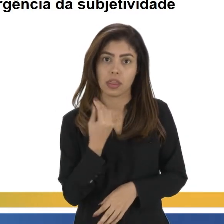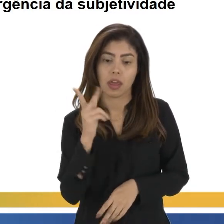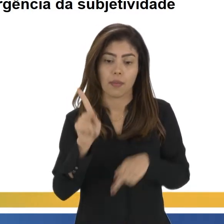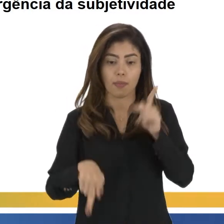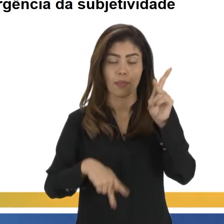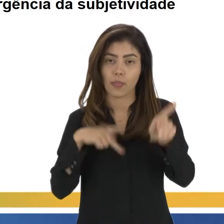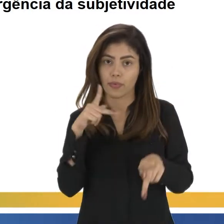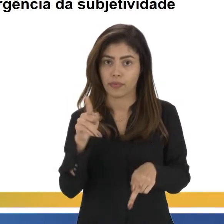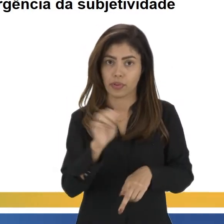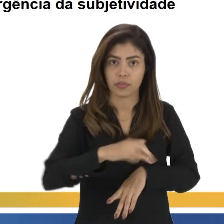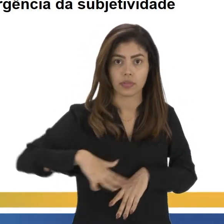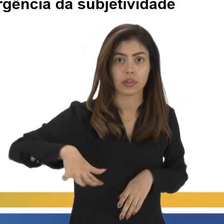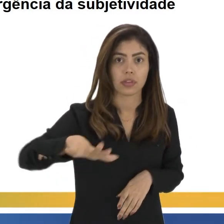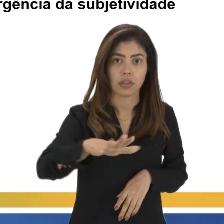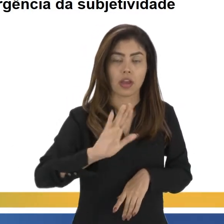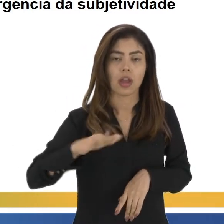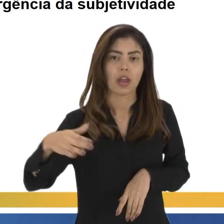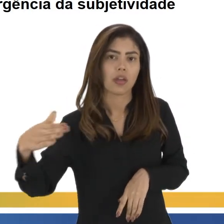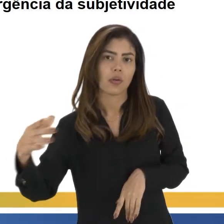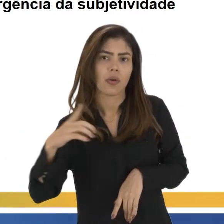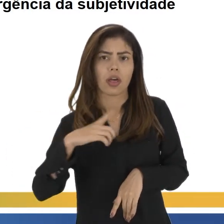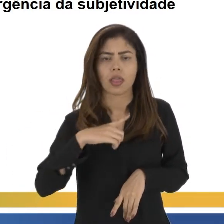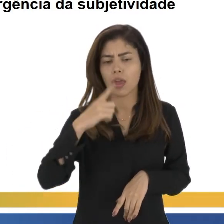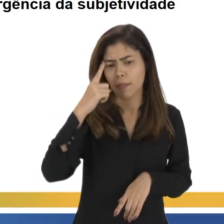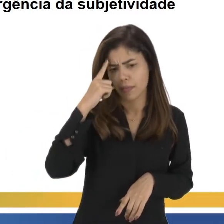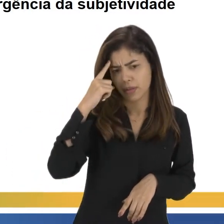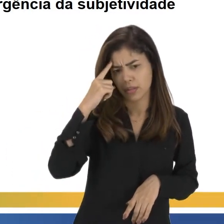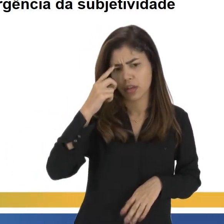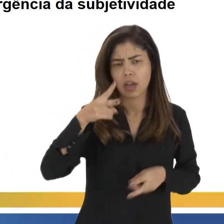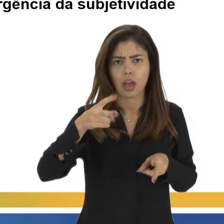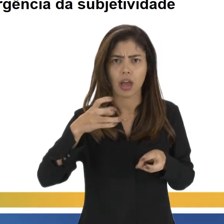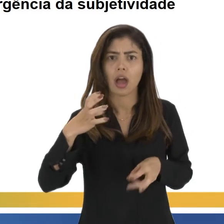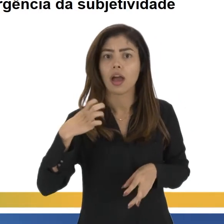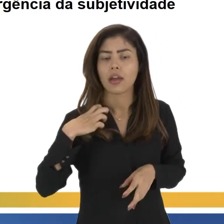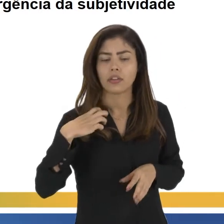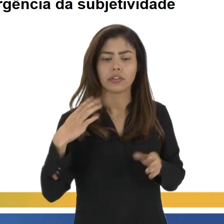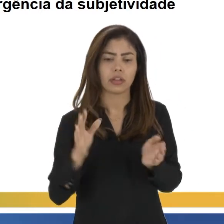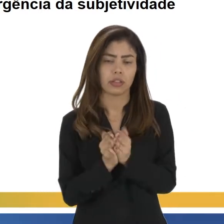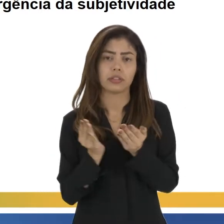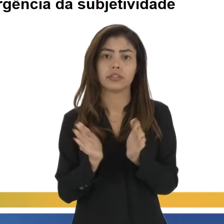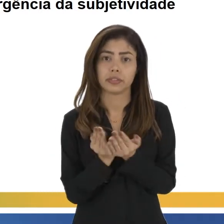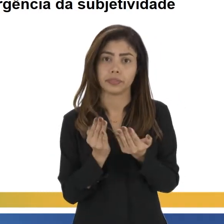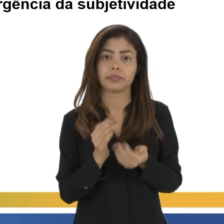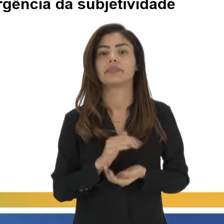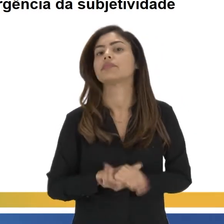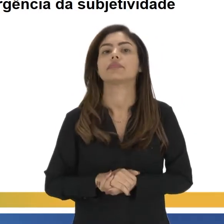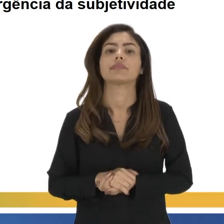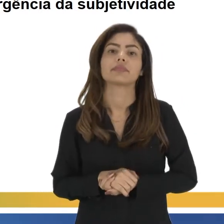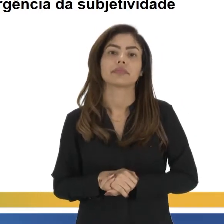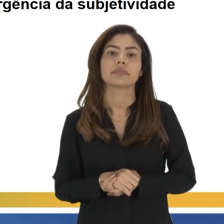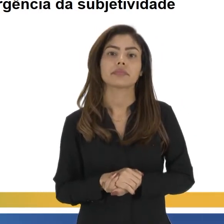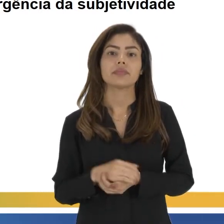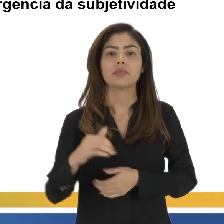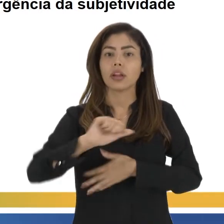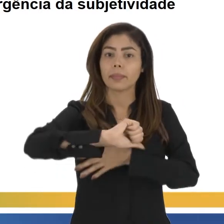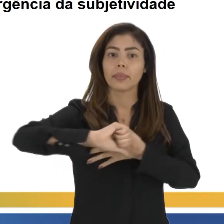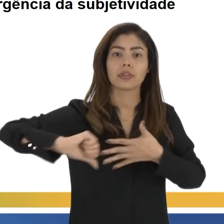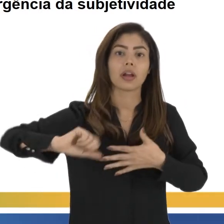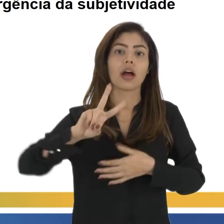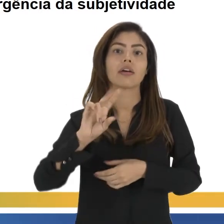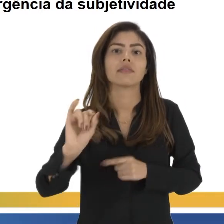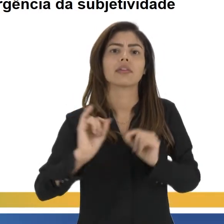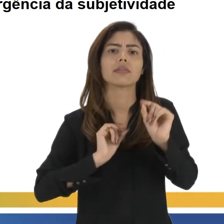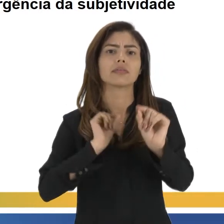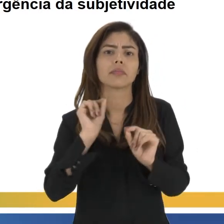pública. Enquanto que, na perspectiva da ética cristã, a moral ela vai